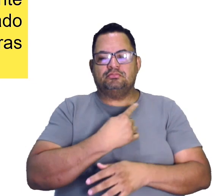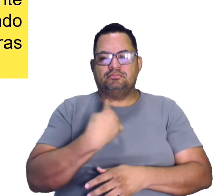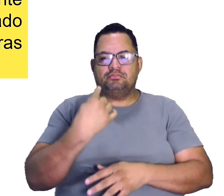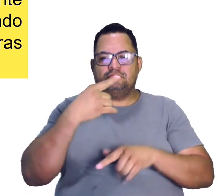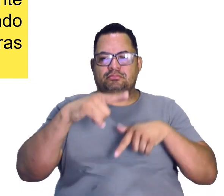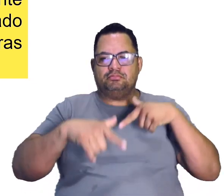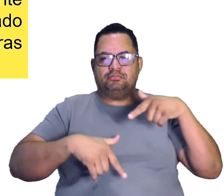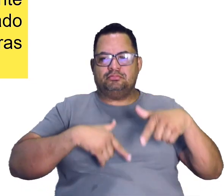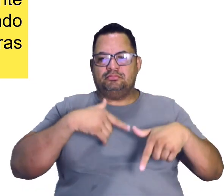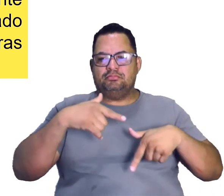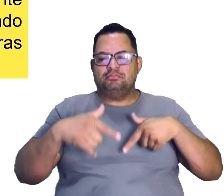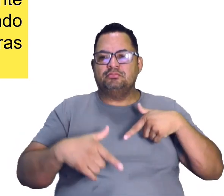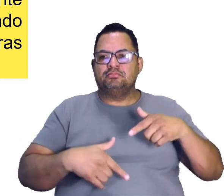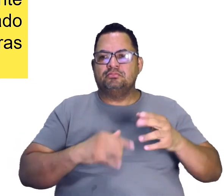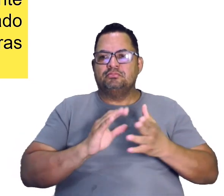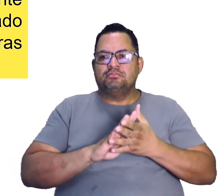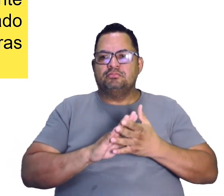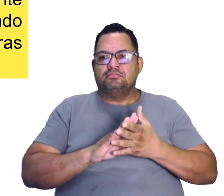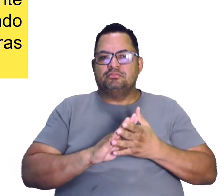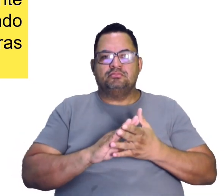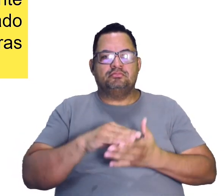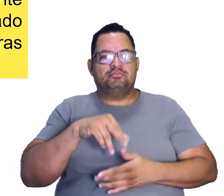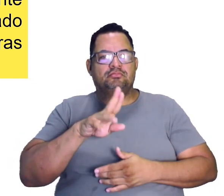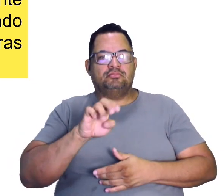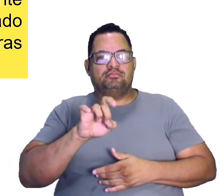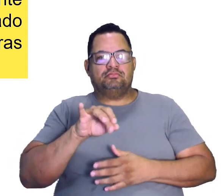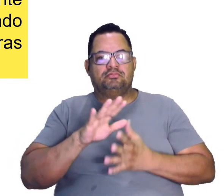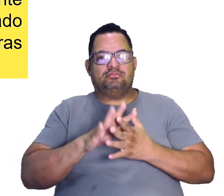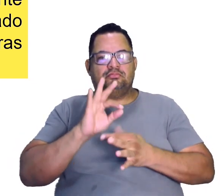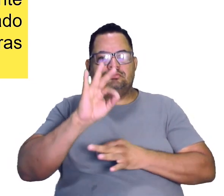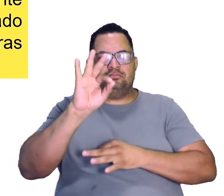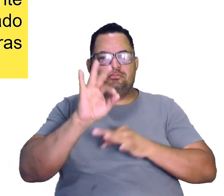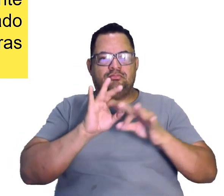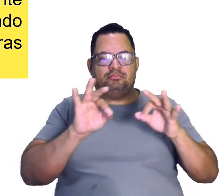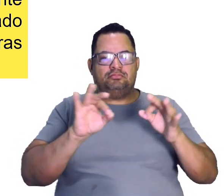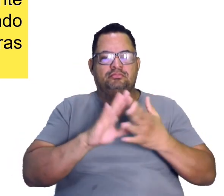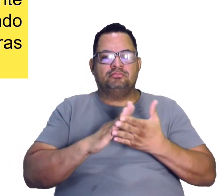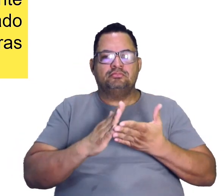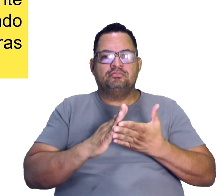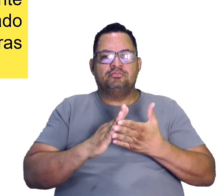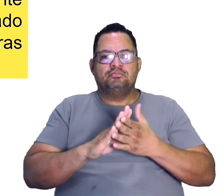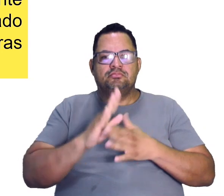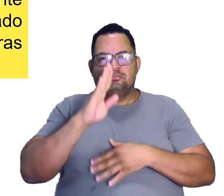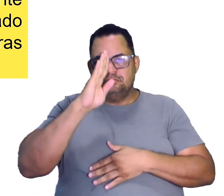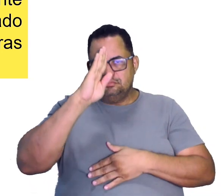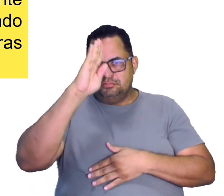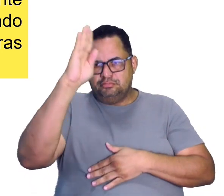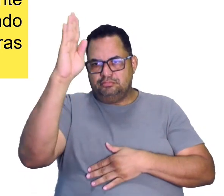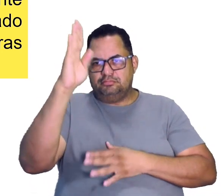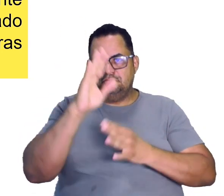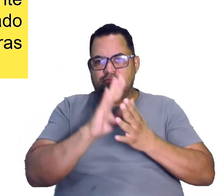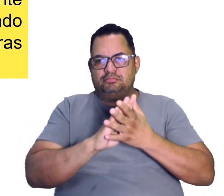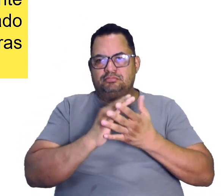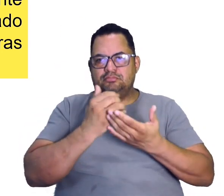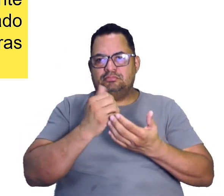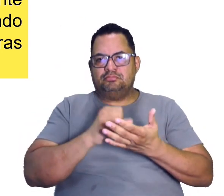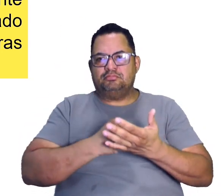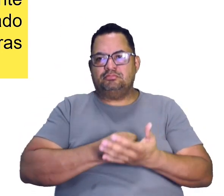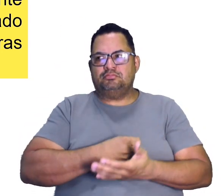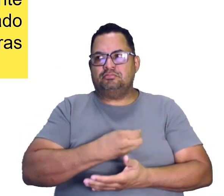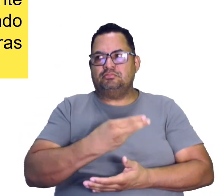certo? Aqui, as unidades de medida, elas são essenciais